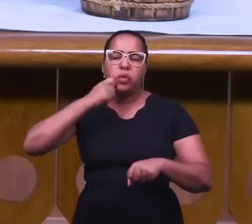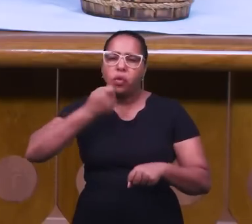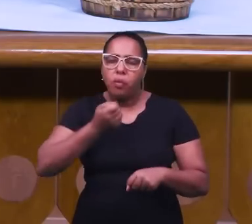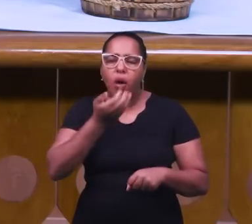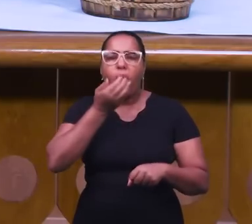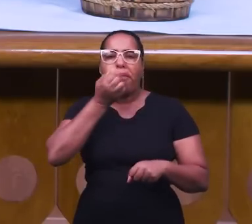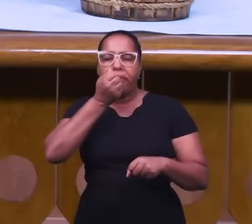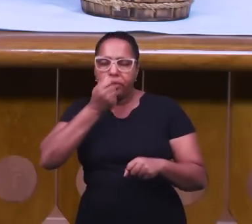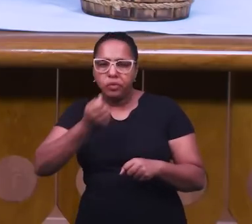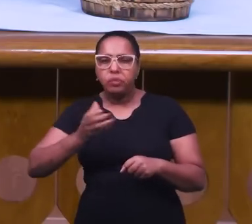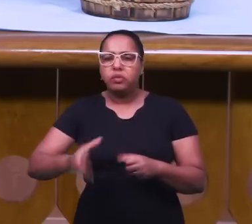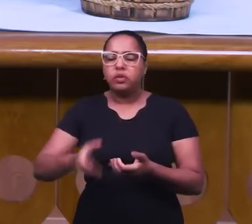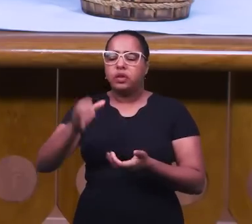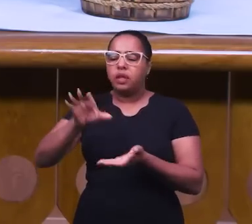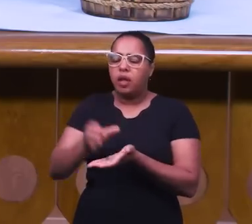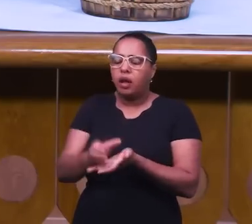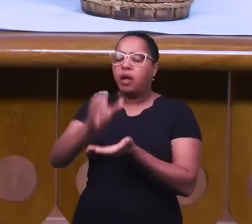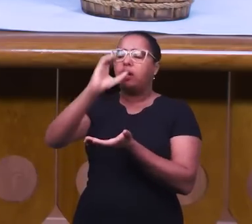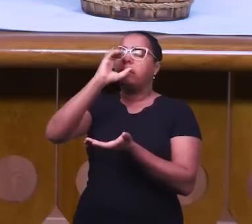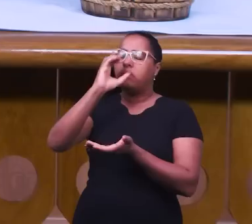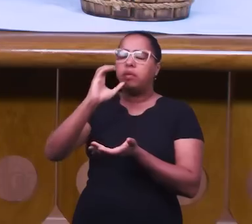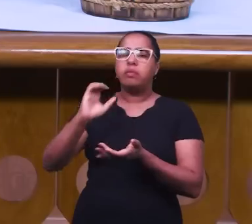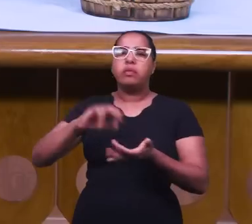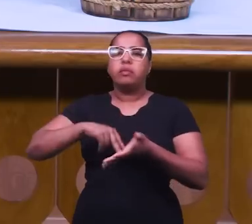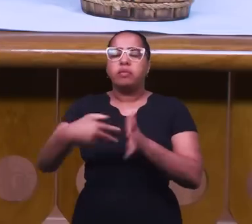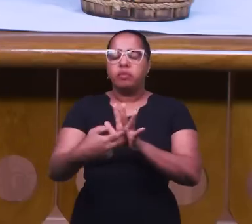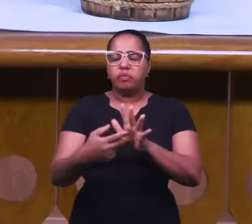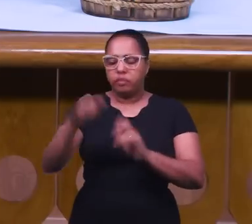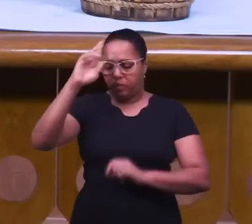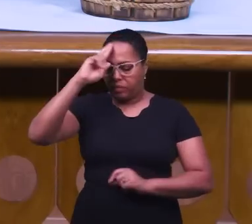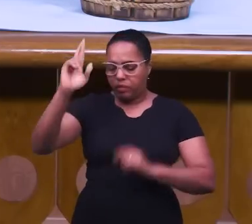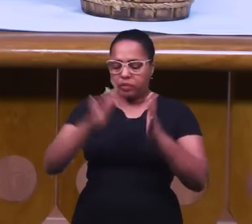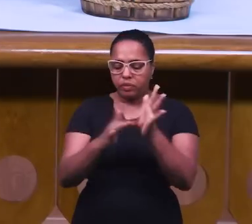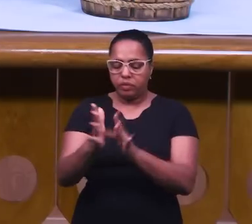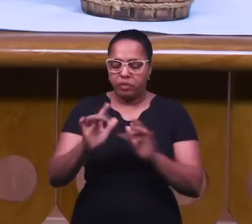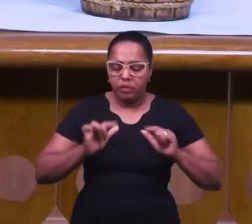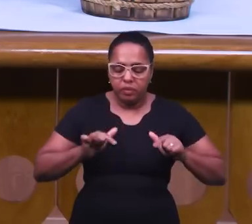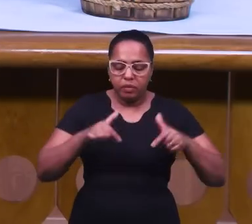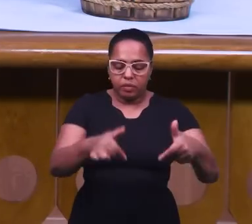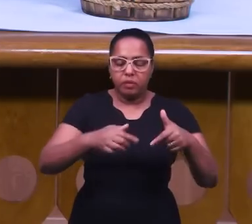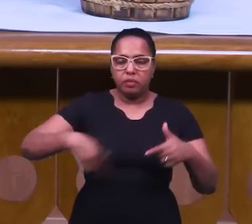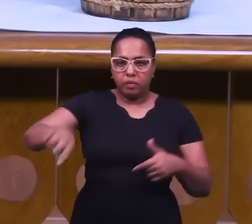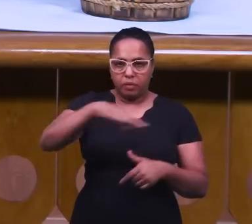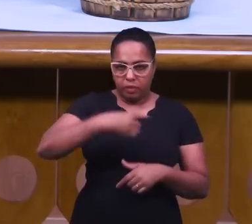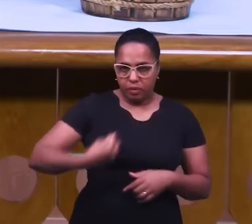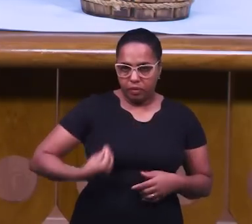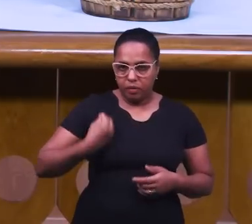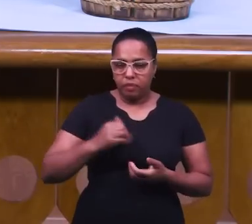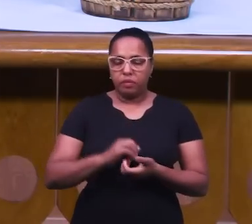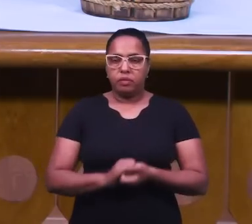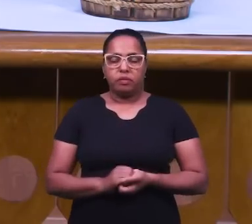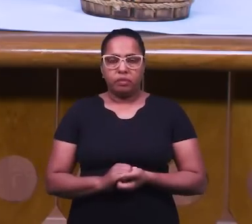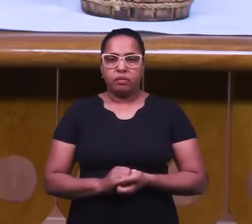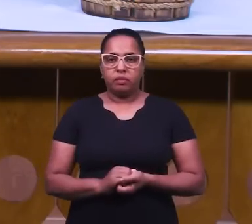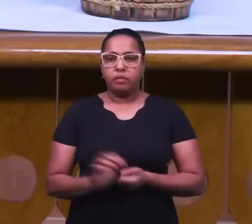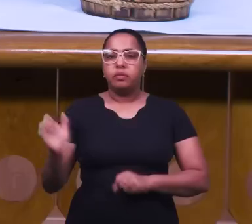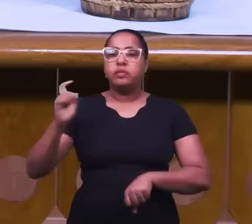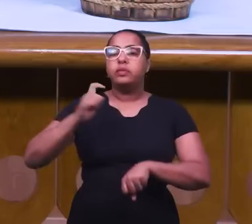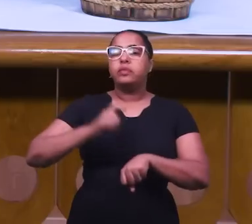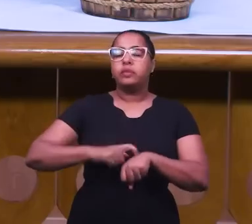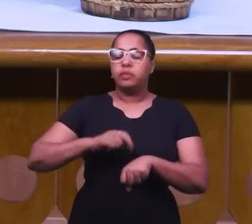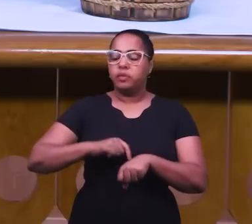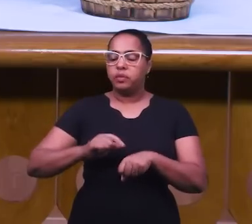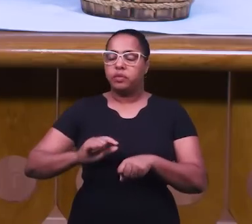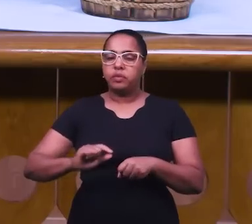este cálice. Então, ali o Senhor Jesus estará operando na nossa vida. Portanto, quando ele